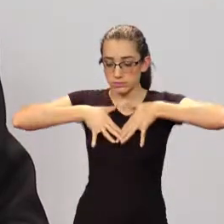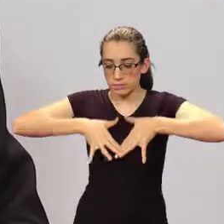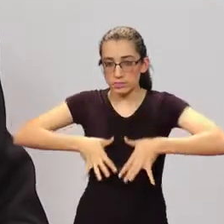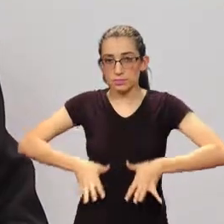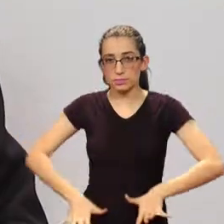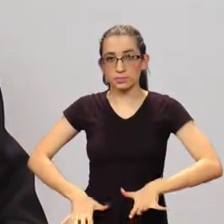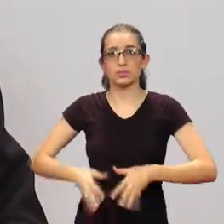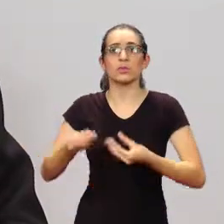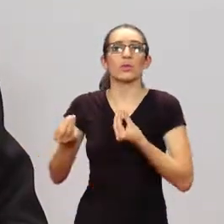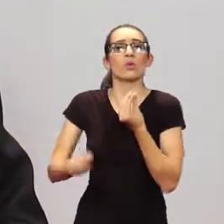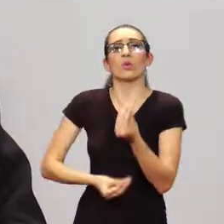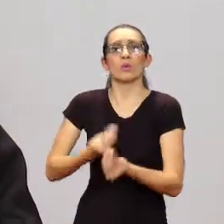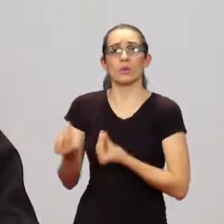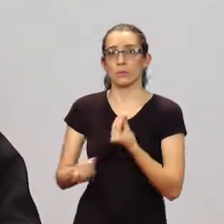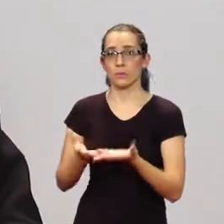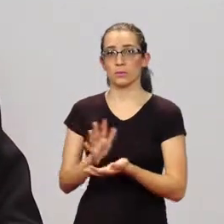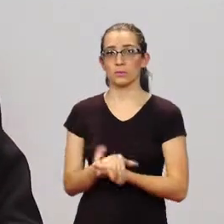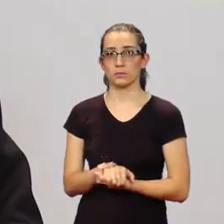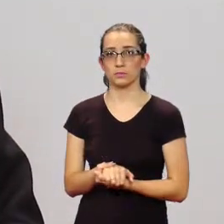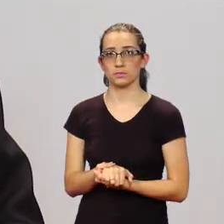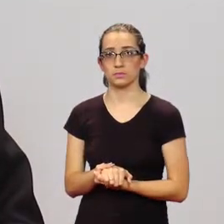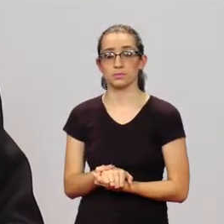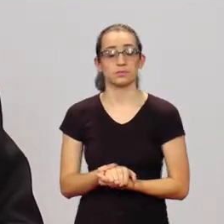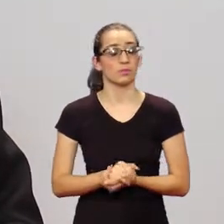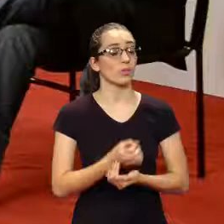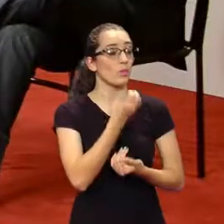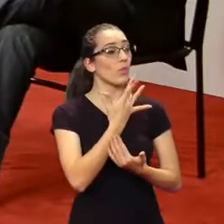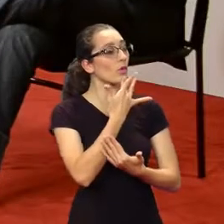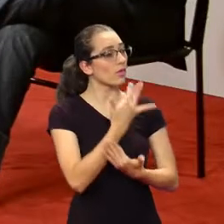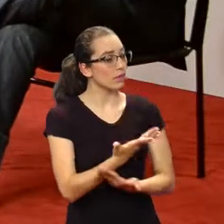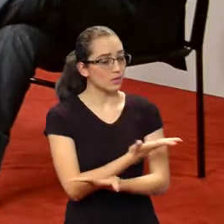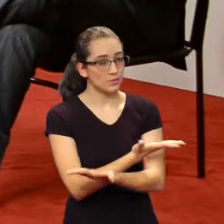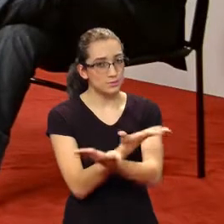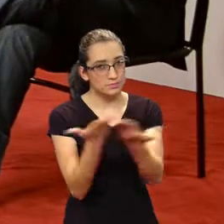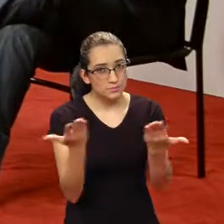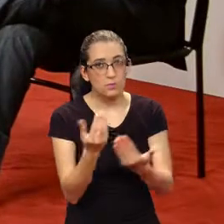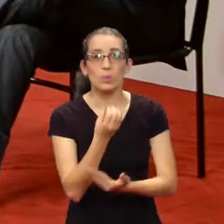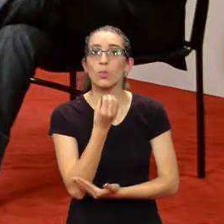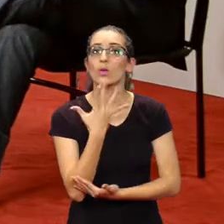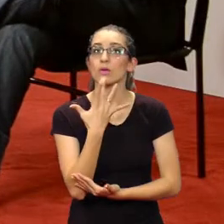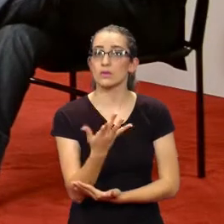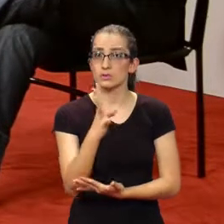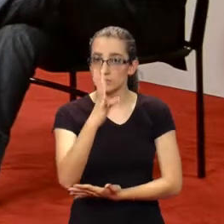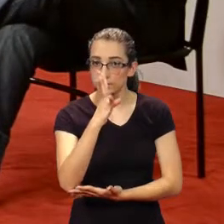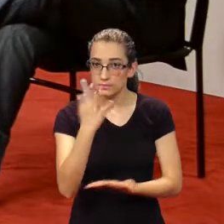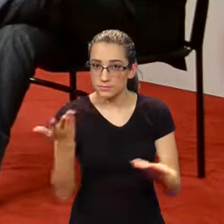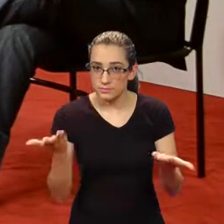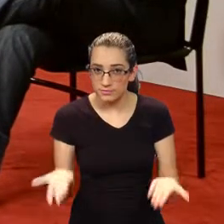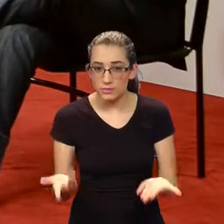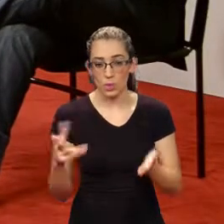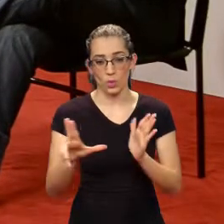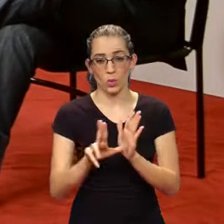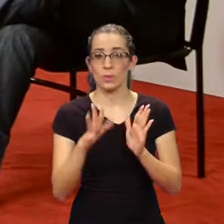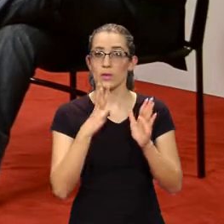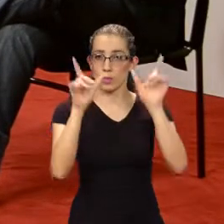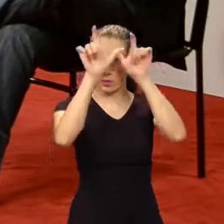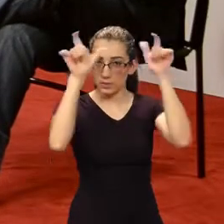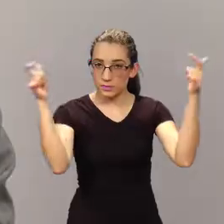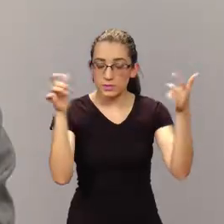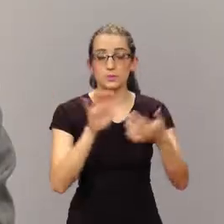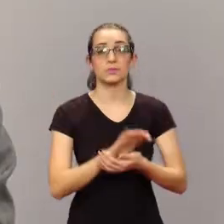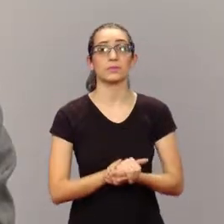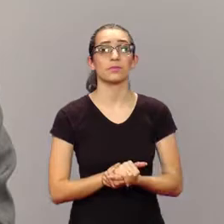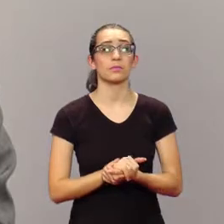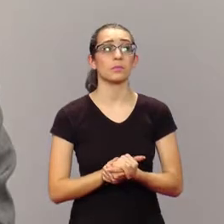depois, consequentemente, atingem também o corpo? Boa tarde, professor Cláudio. Boa tarde, telespectadores do Ulbra